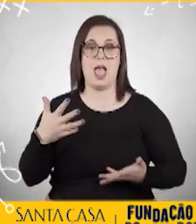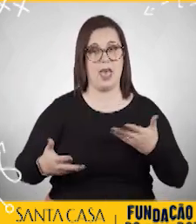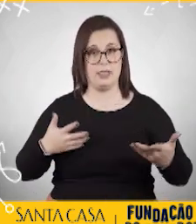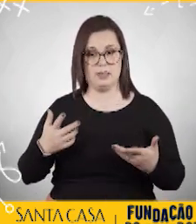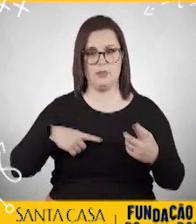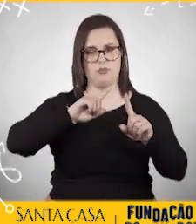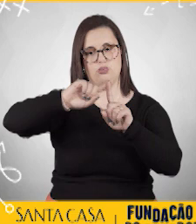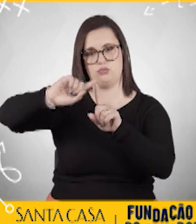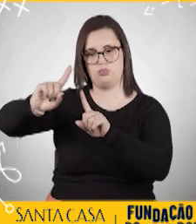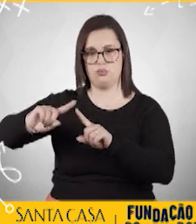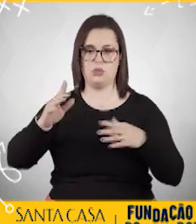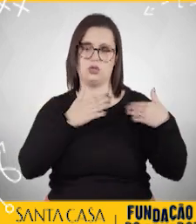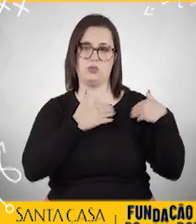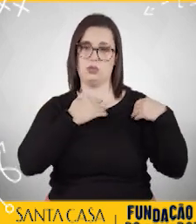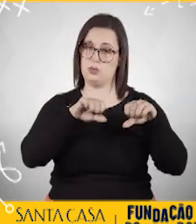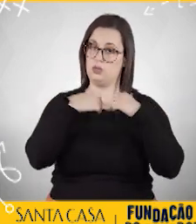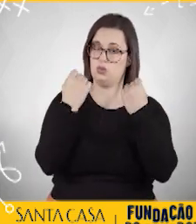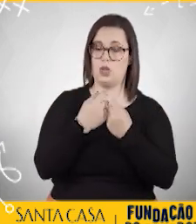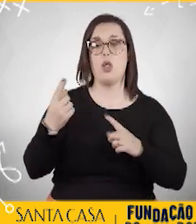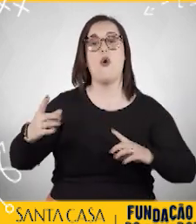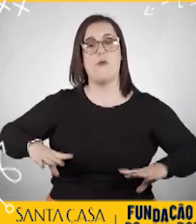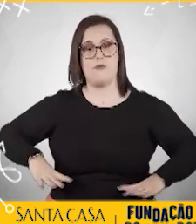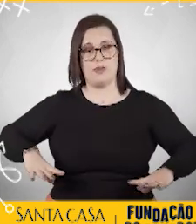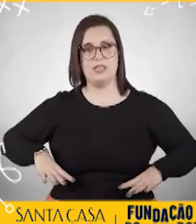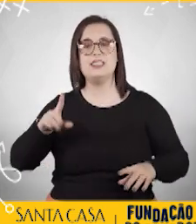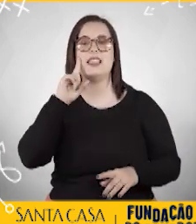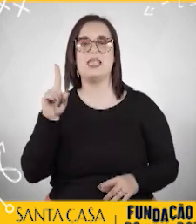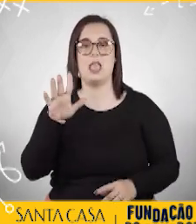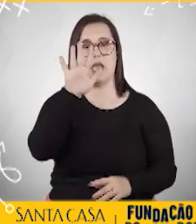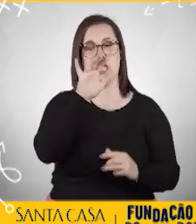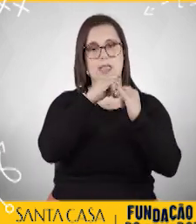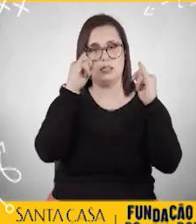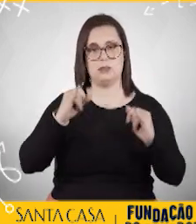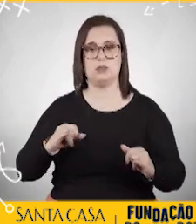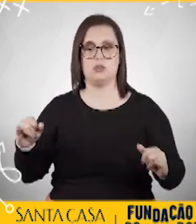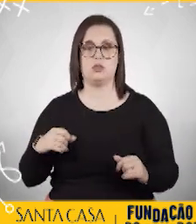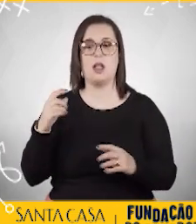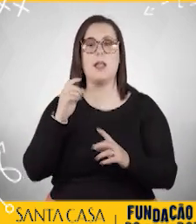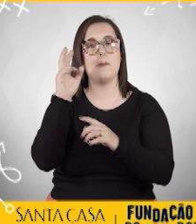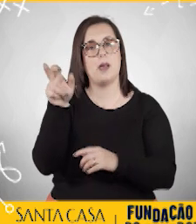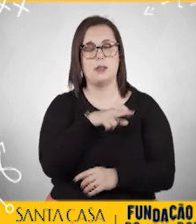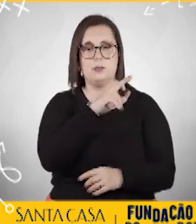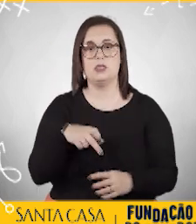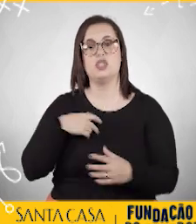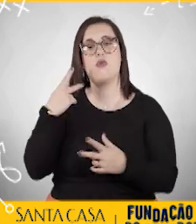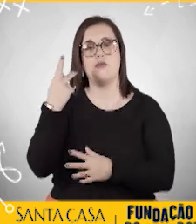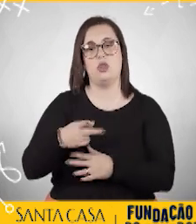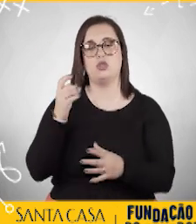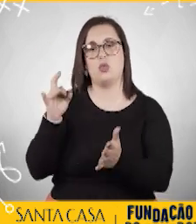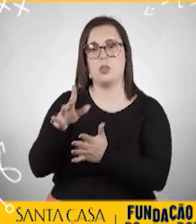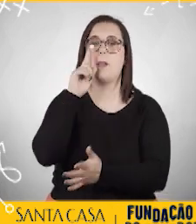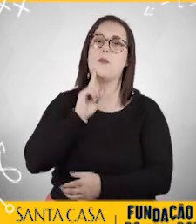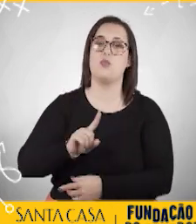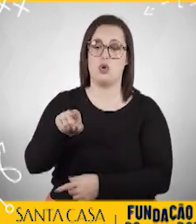Muito ativo nas diversas esferas da responsabilidade social, o Feirense assinalou o Dia Internacional para a Eliminação da Violência contra as